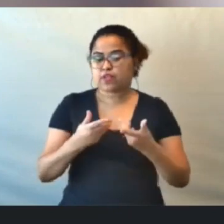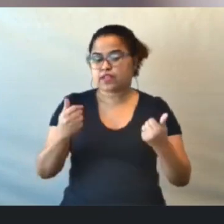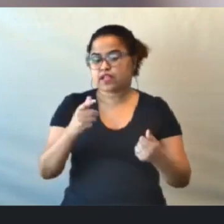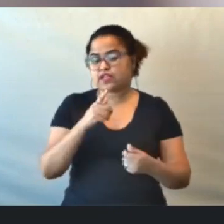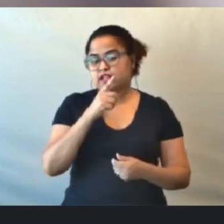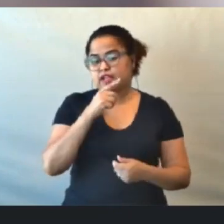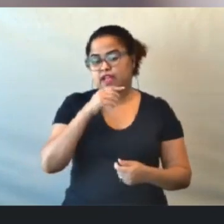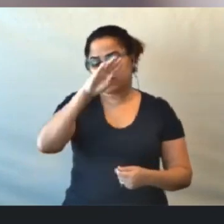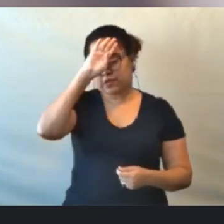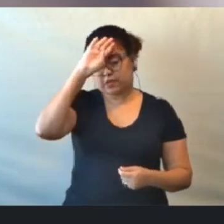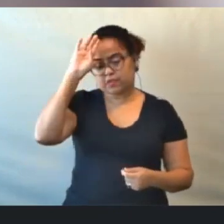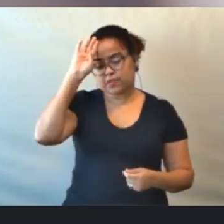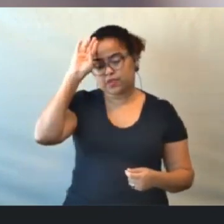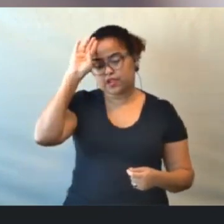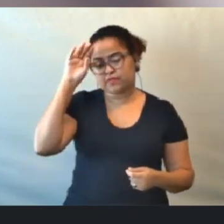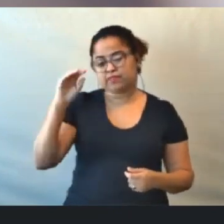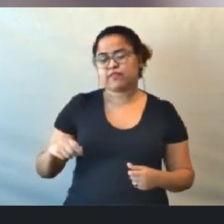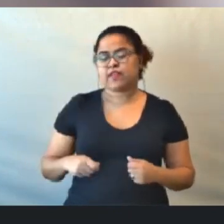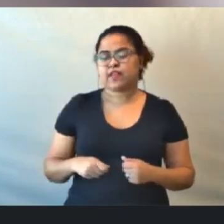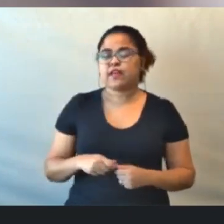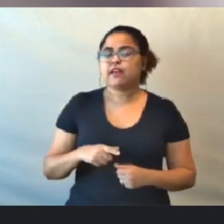forma,